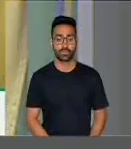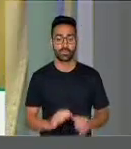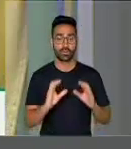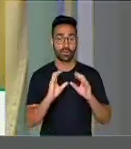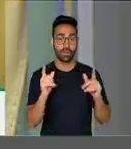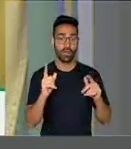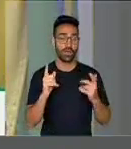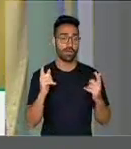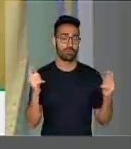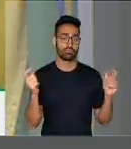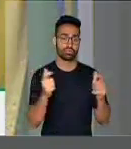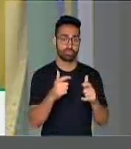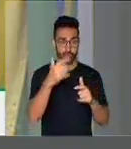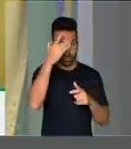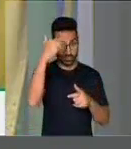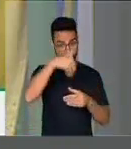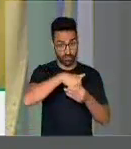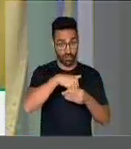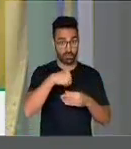eleitores diminuíram